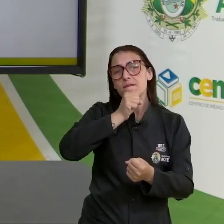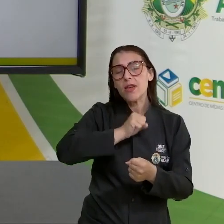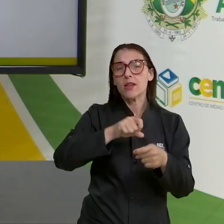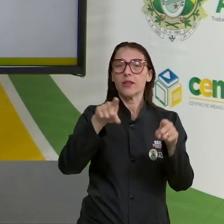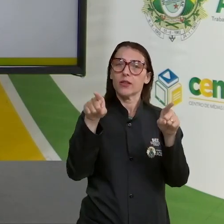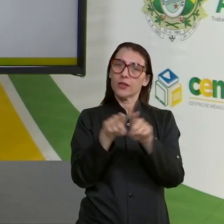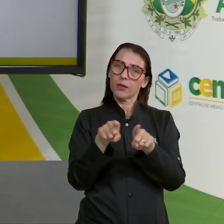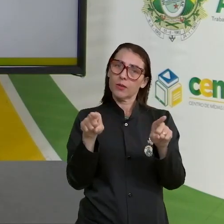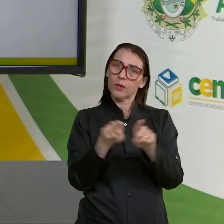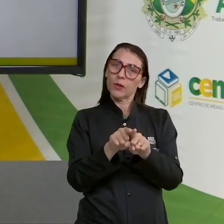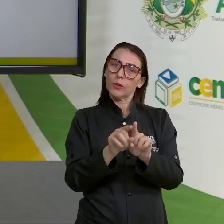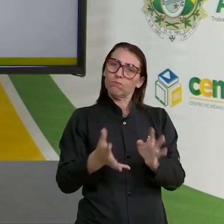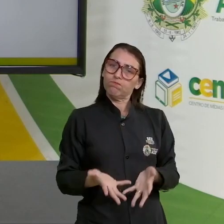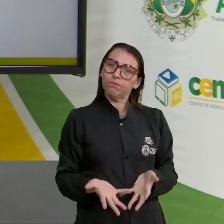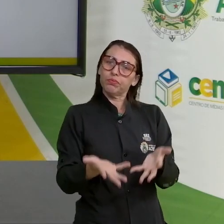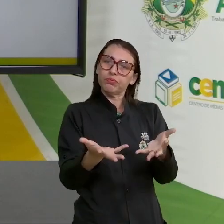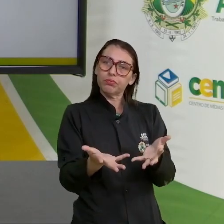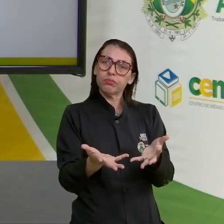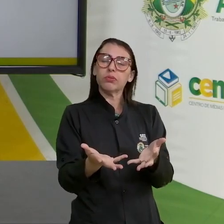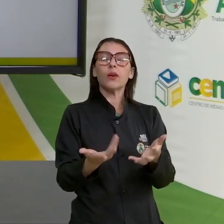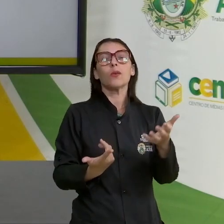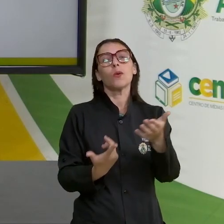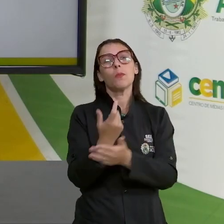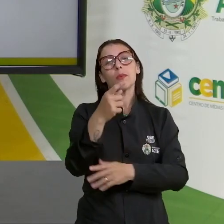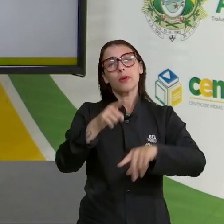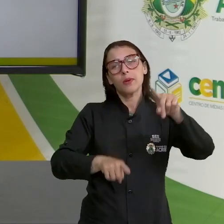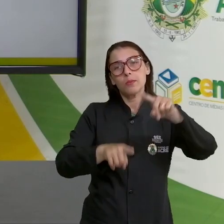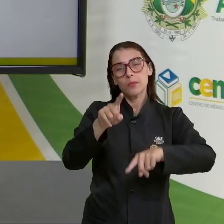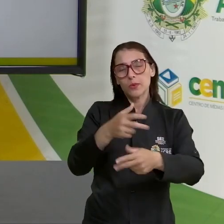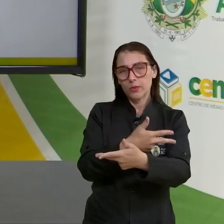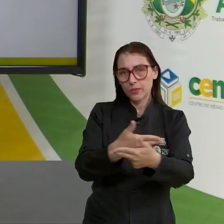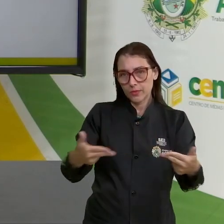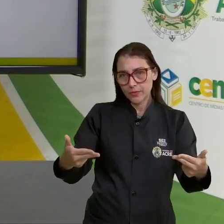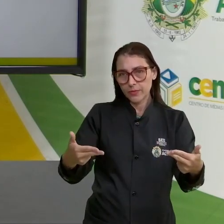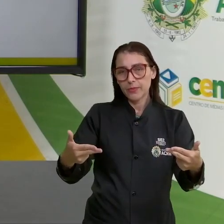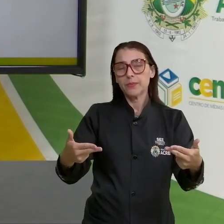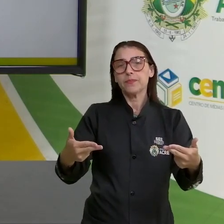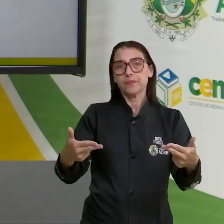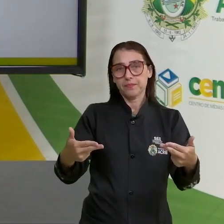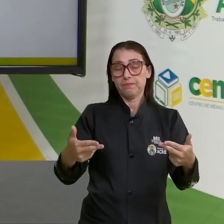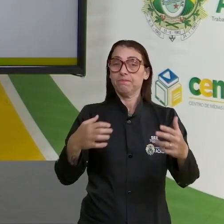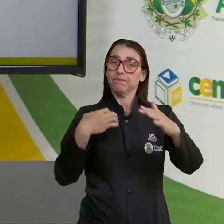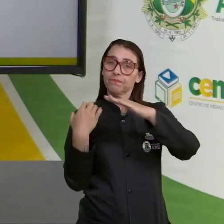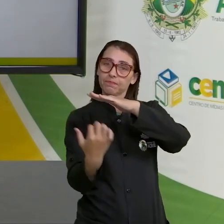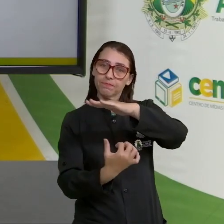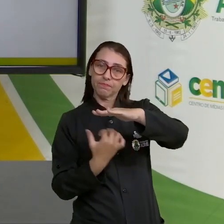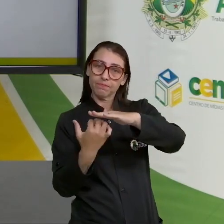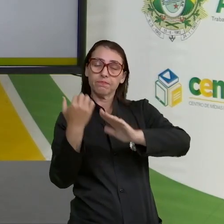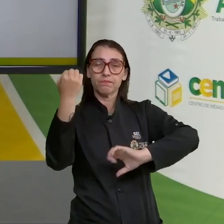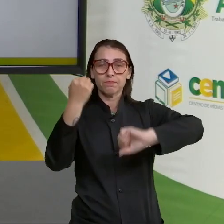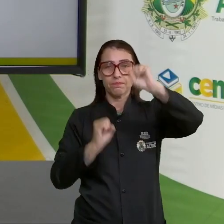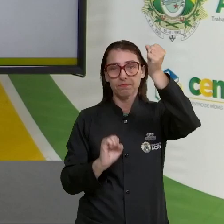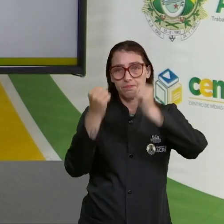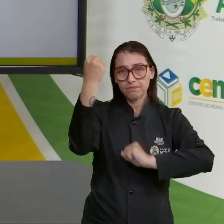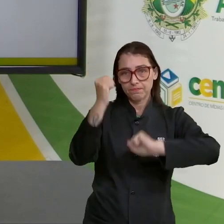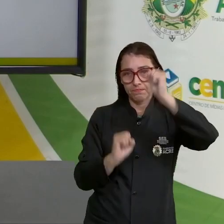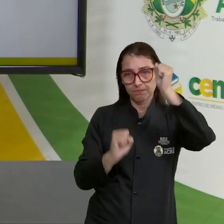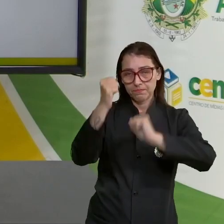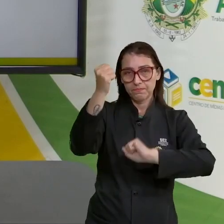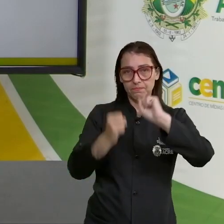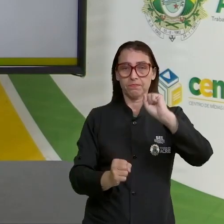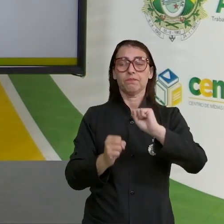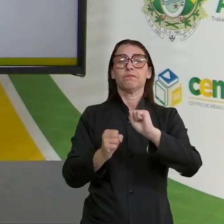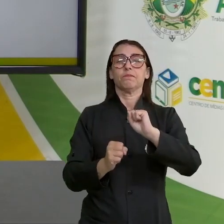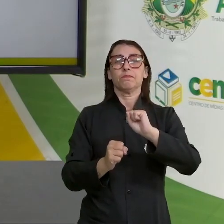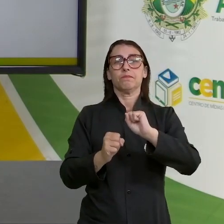está sendo impulsionado a comprar determinado produto? Então, as empresas e as indústrias, elas